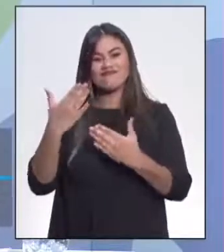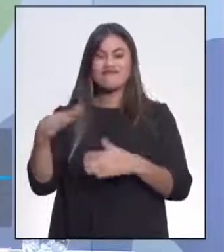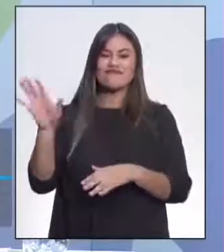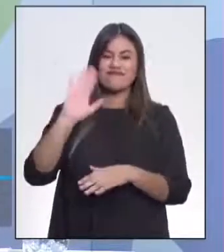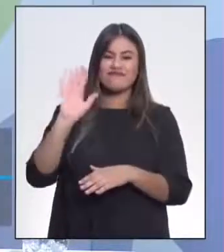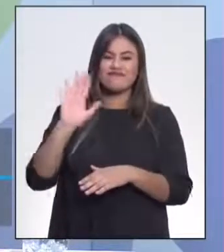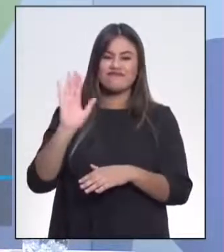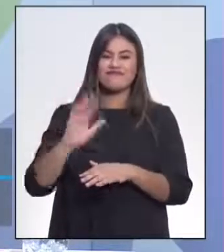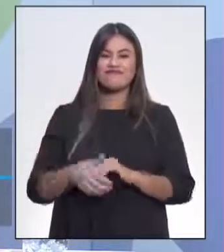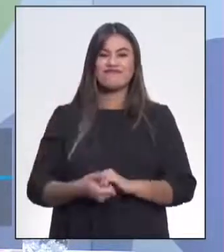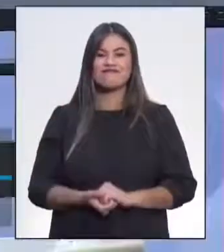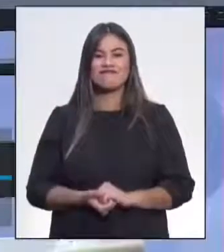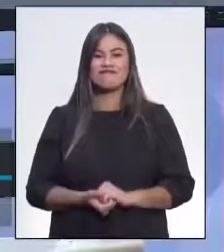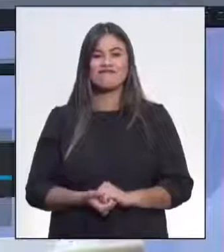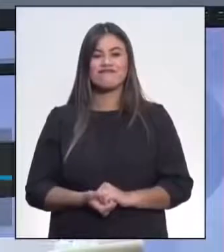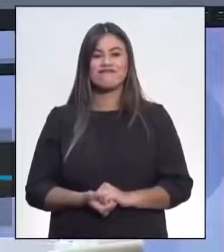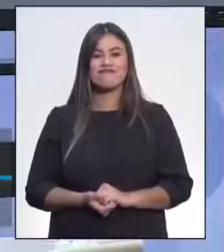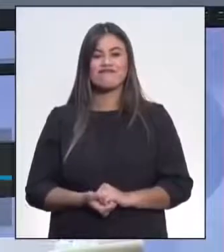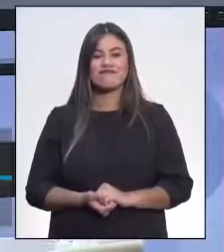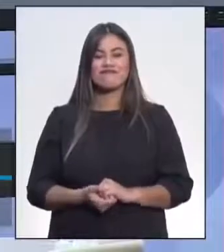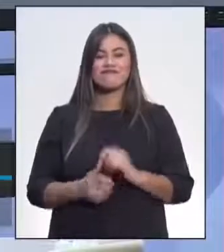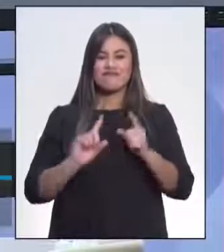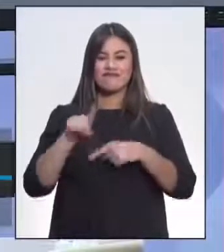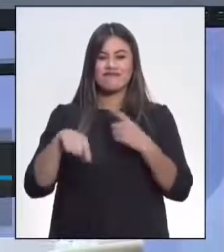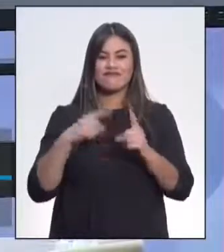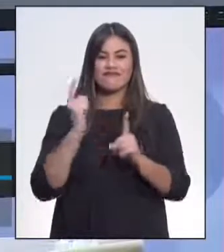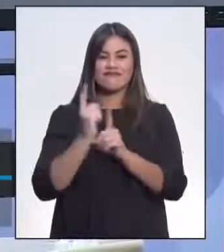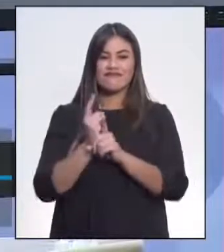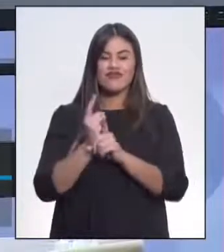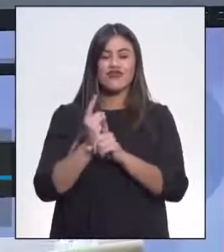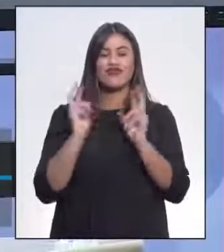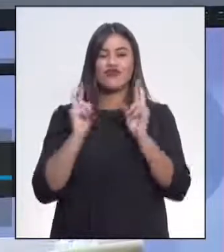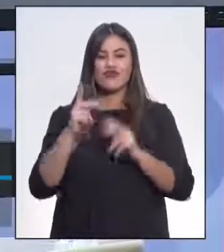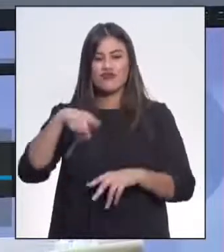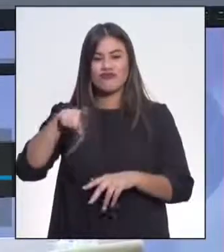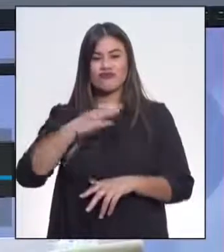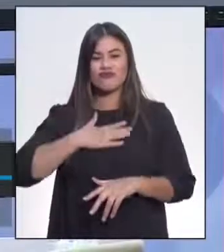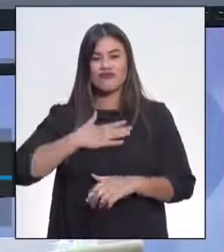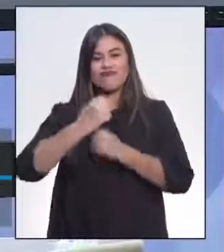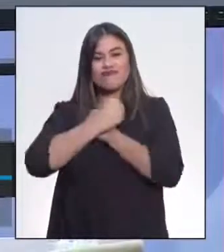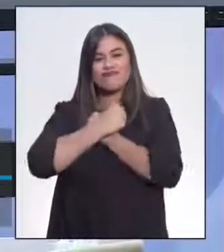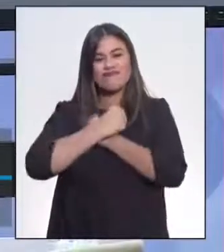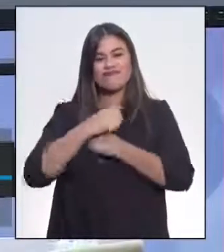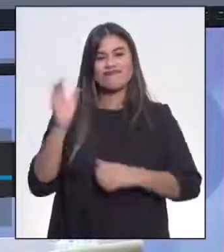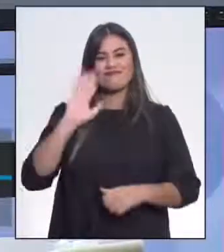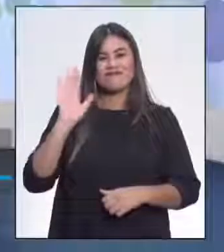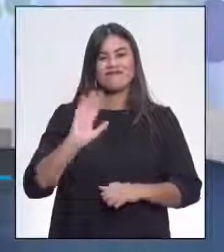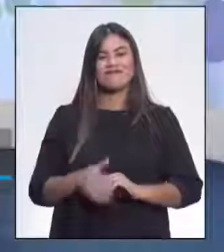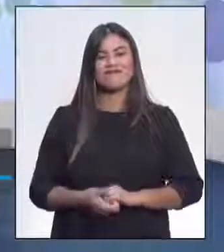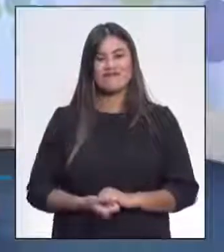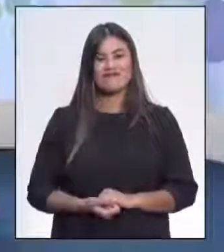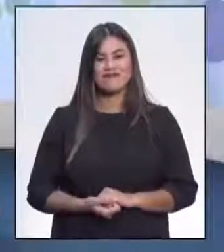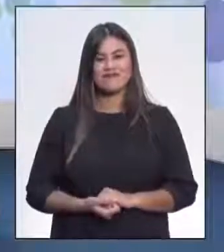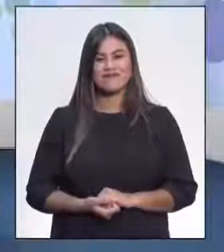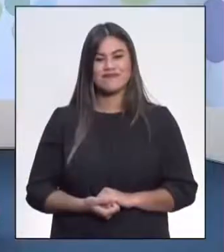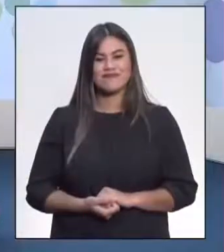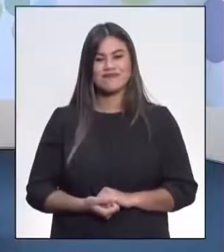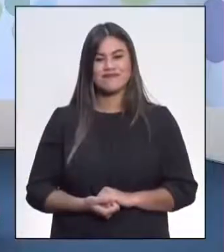Até nossa próxima aula. Turma, a gente se vê na próxima aula. Espero que vocês tenham gostado. Um grande abraço. Boa semana.